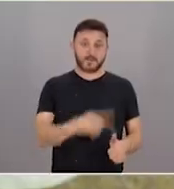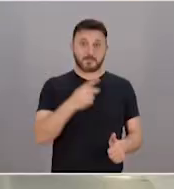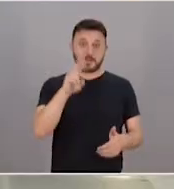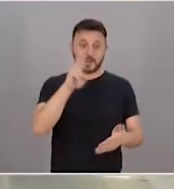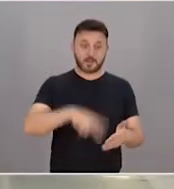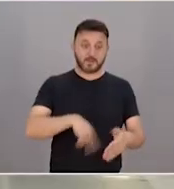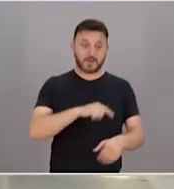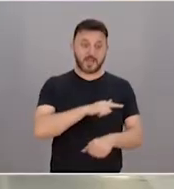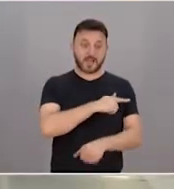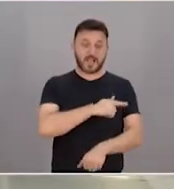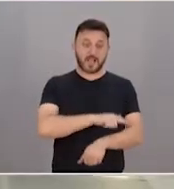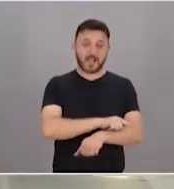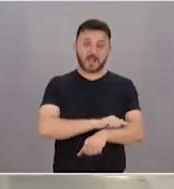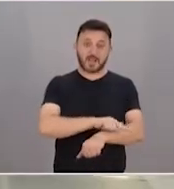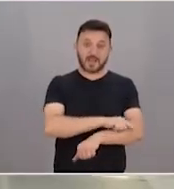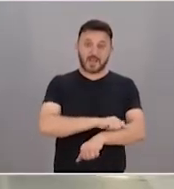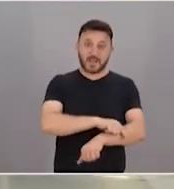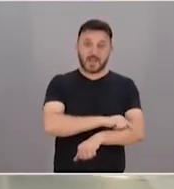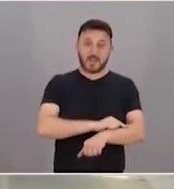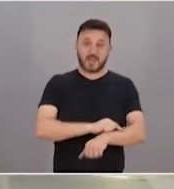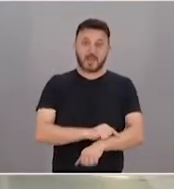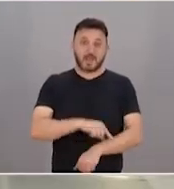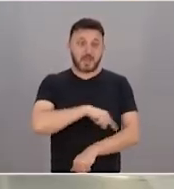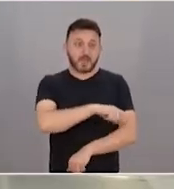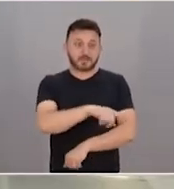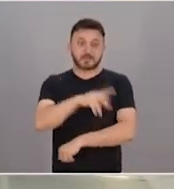na Galileia eles começaram a ficar